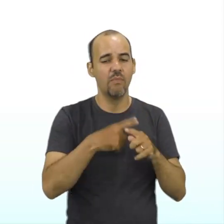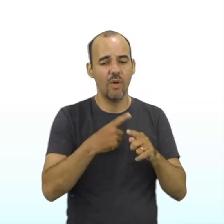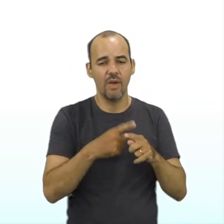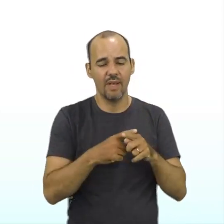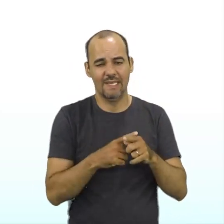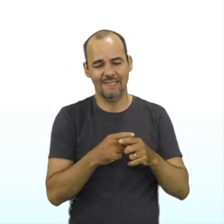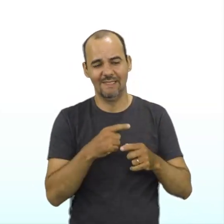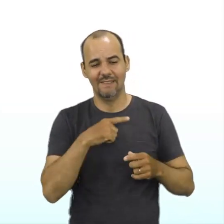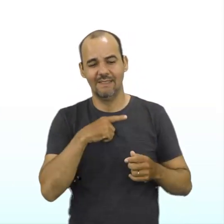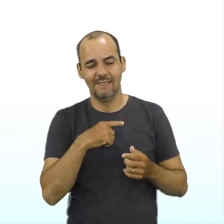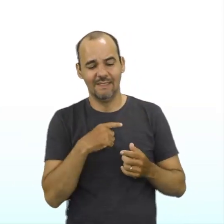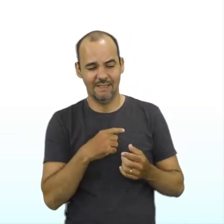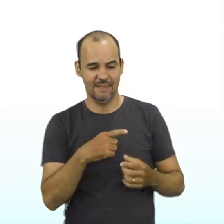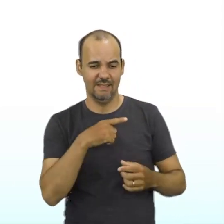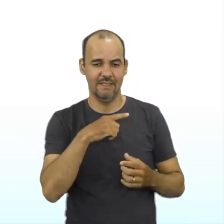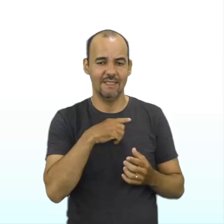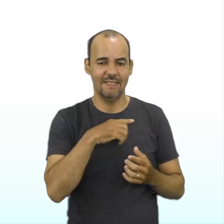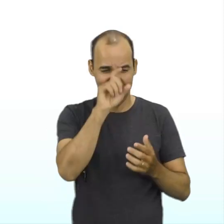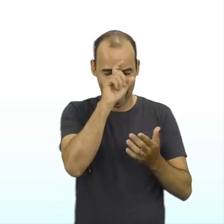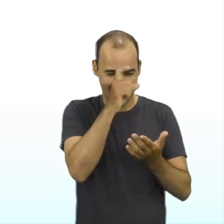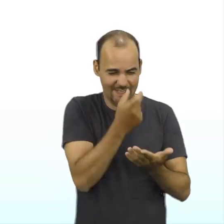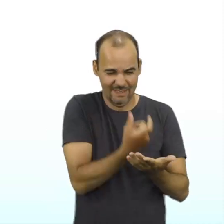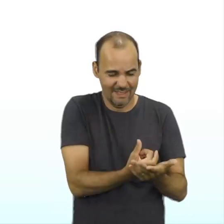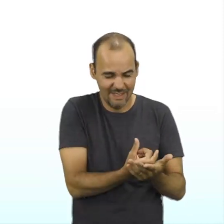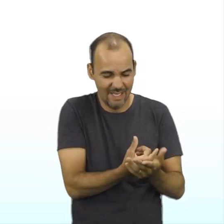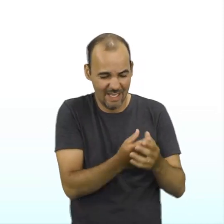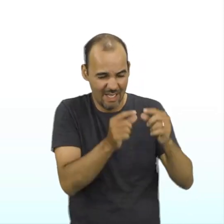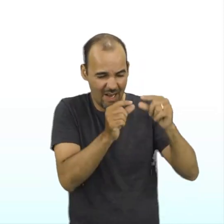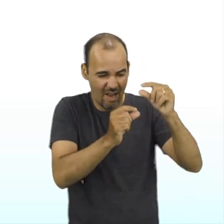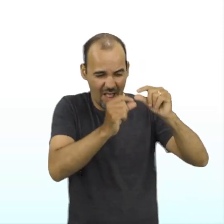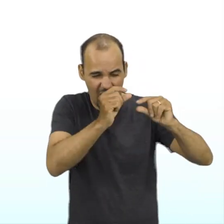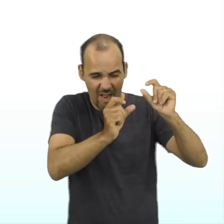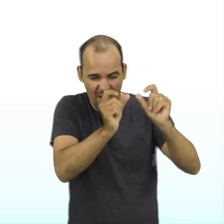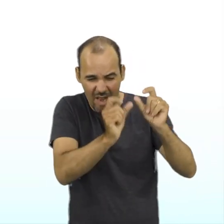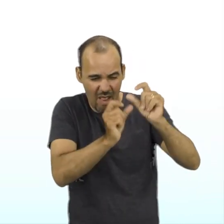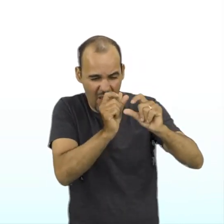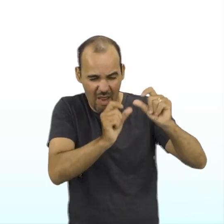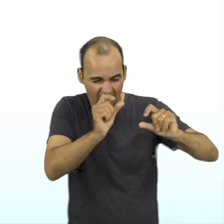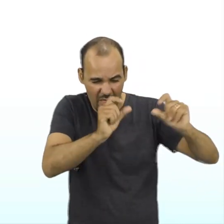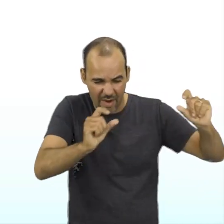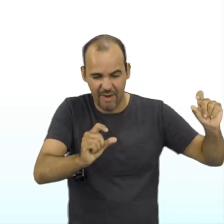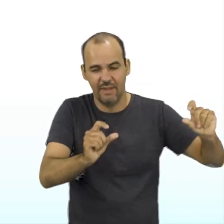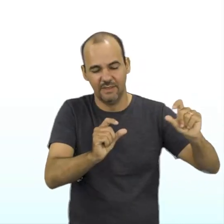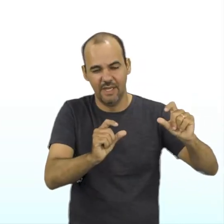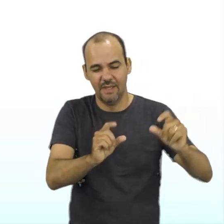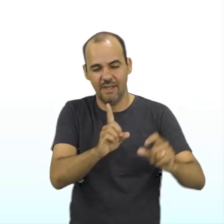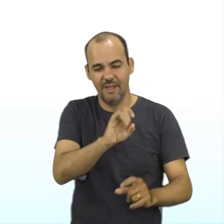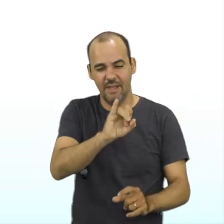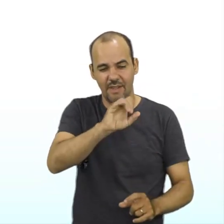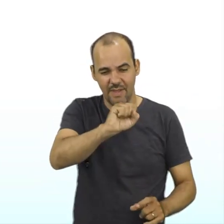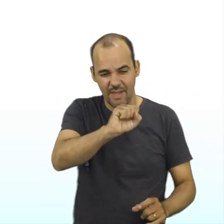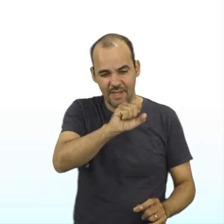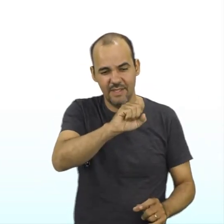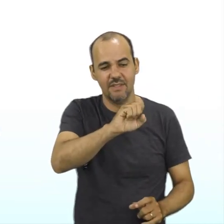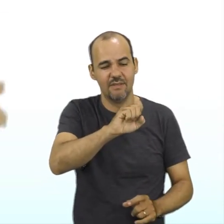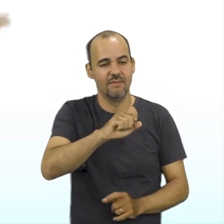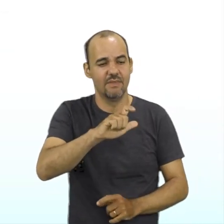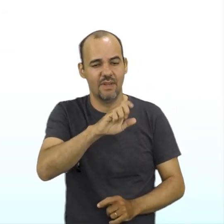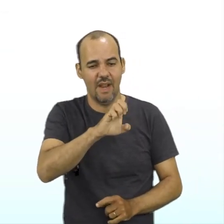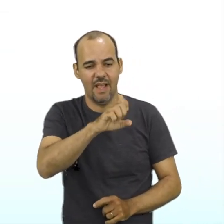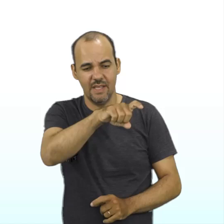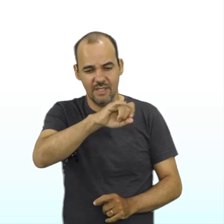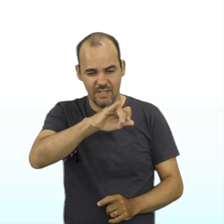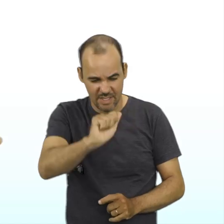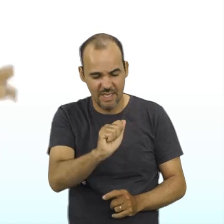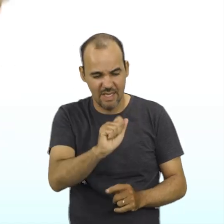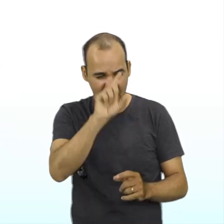na associação entre letras e sons. Então, a gente tem que ter em mente aí que o filme está... a questão está pedindo para a gente